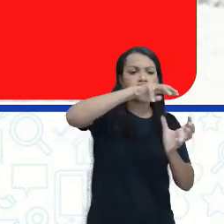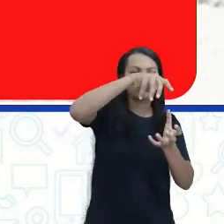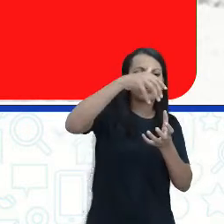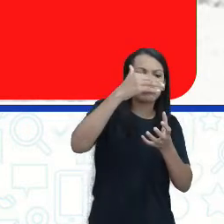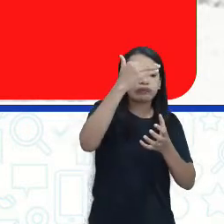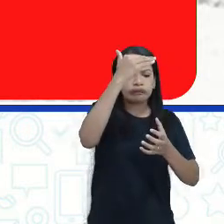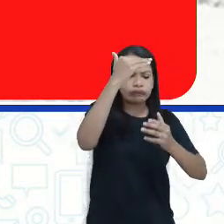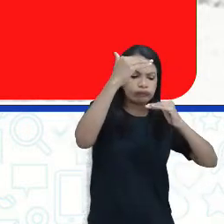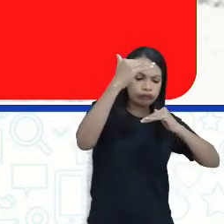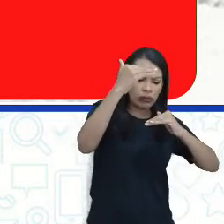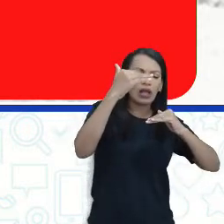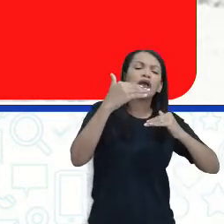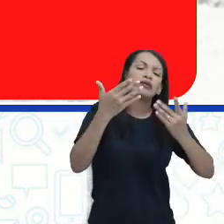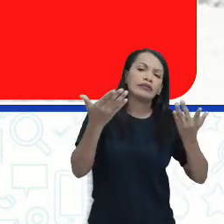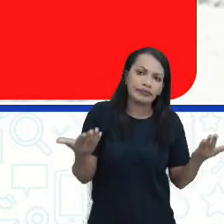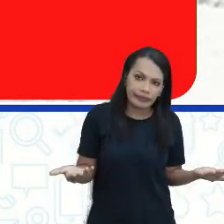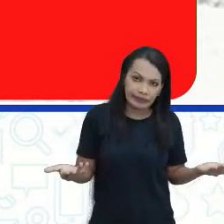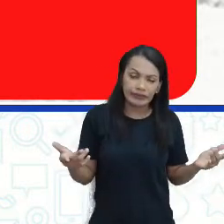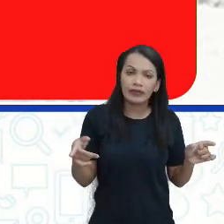também pelo